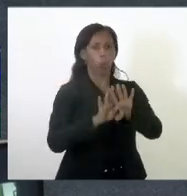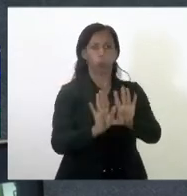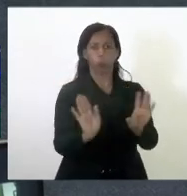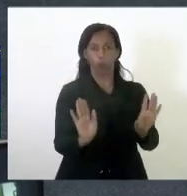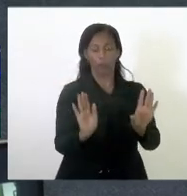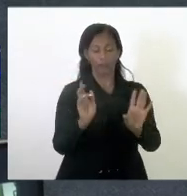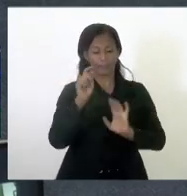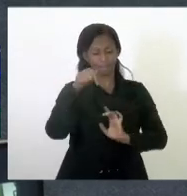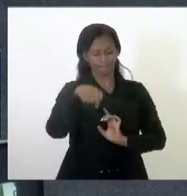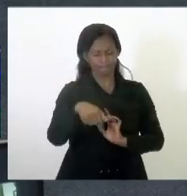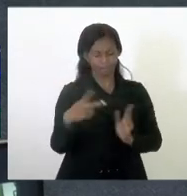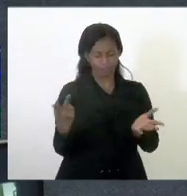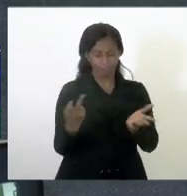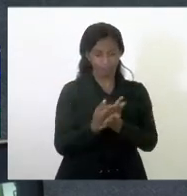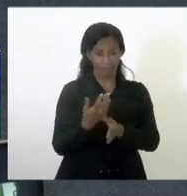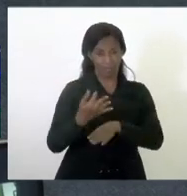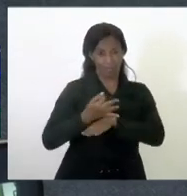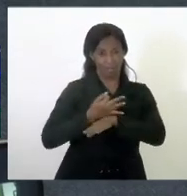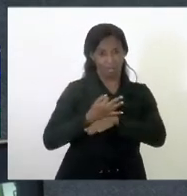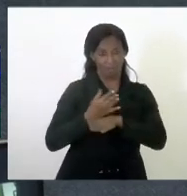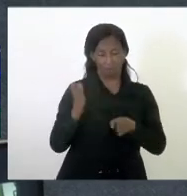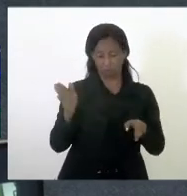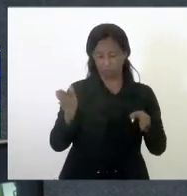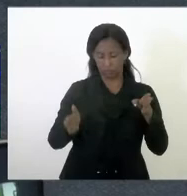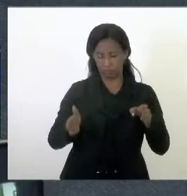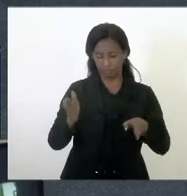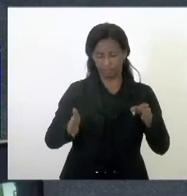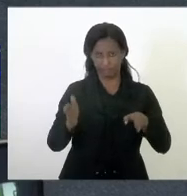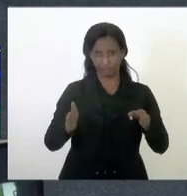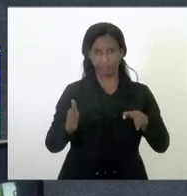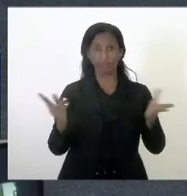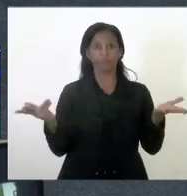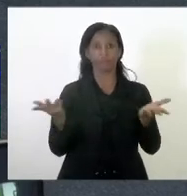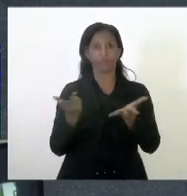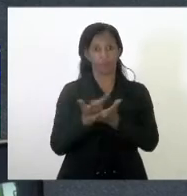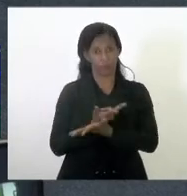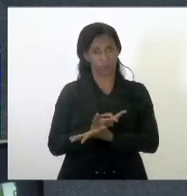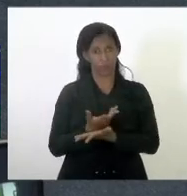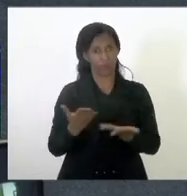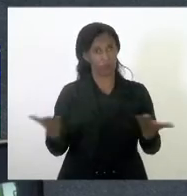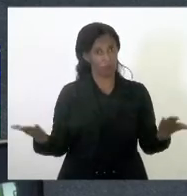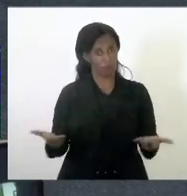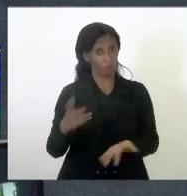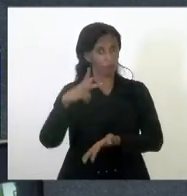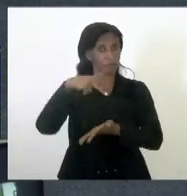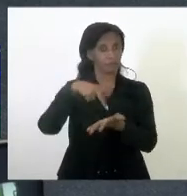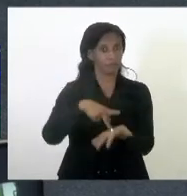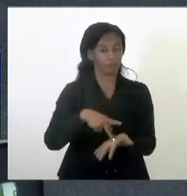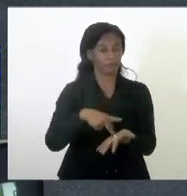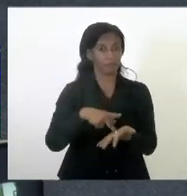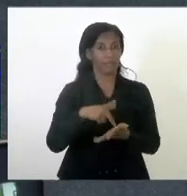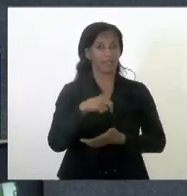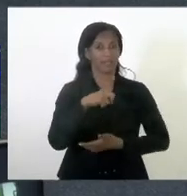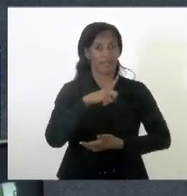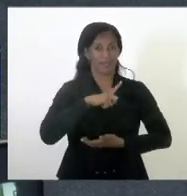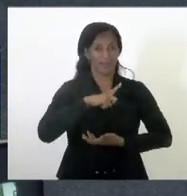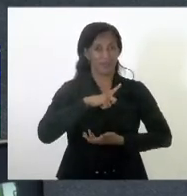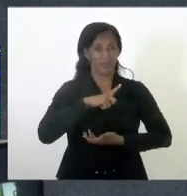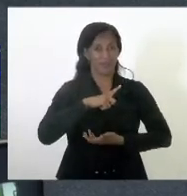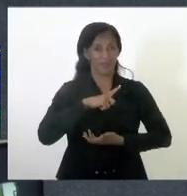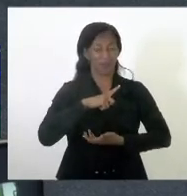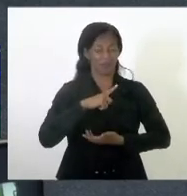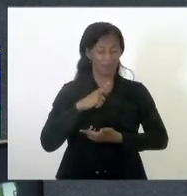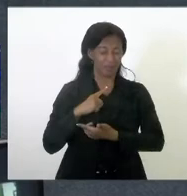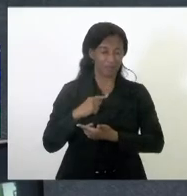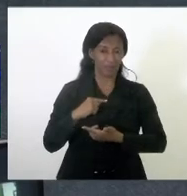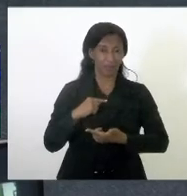neste recesso, senhor, tendo em vista que agora, de fato, a gente vai ter uma pedreira pela